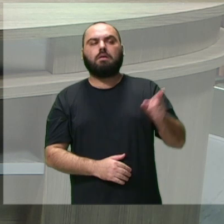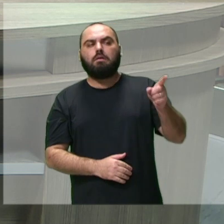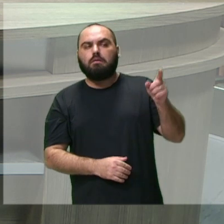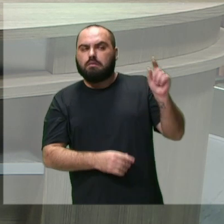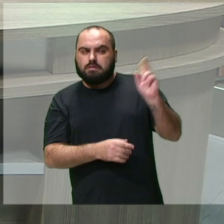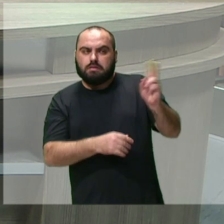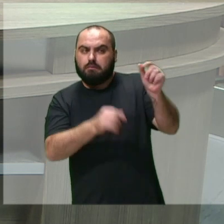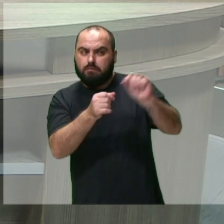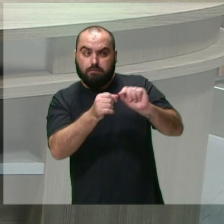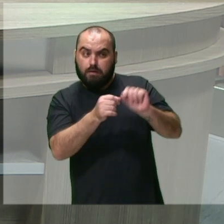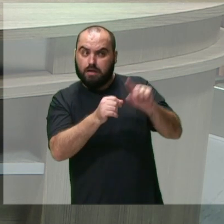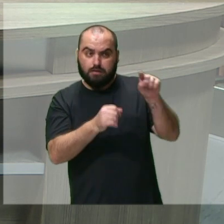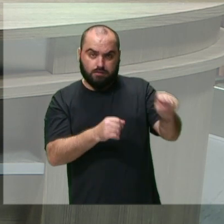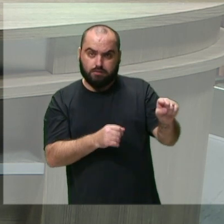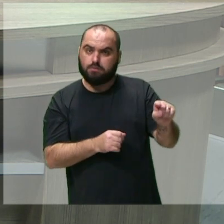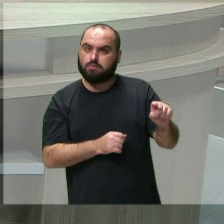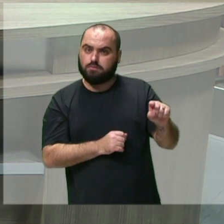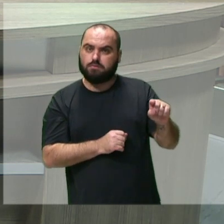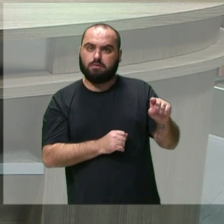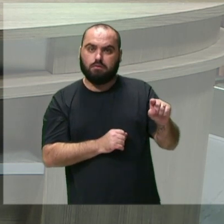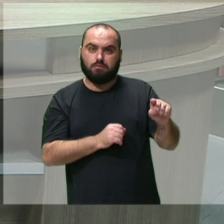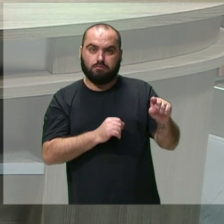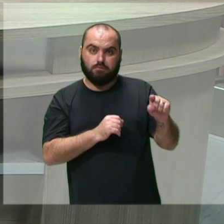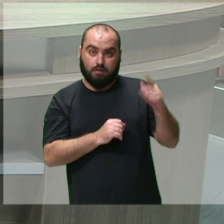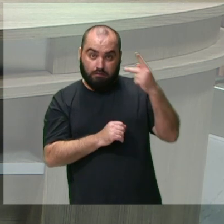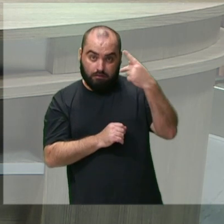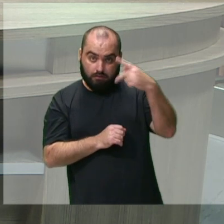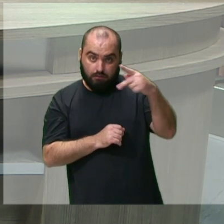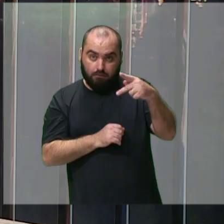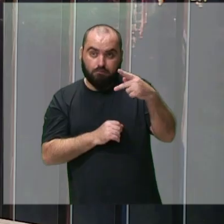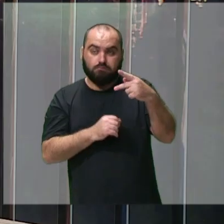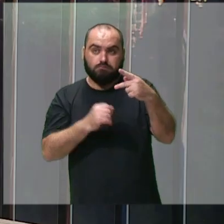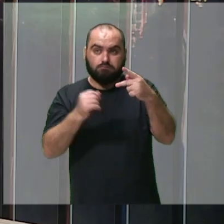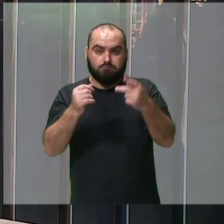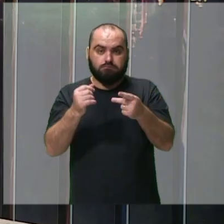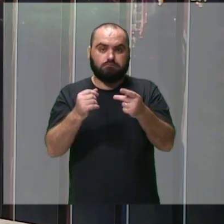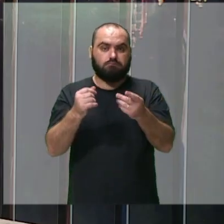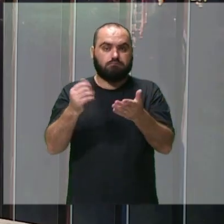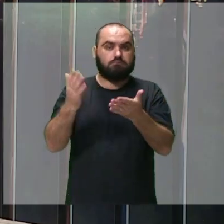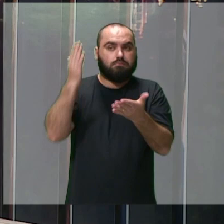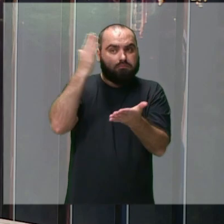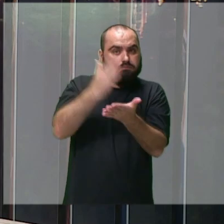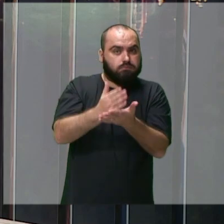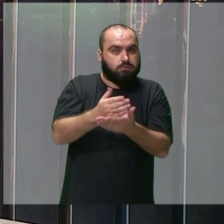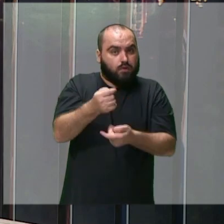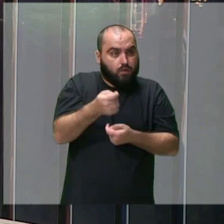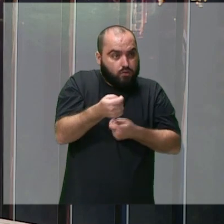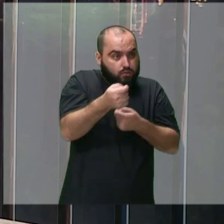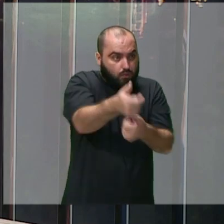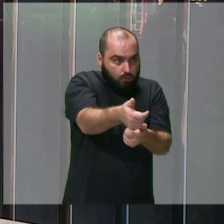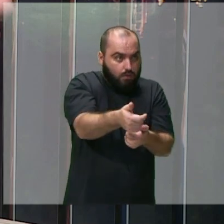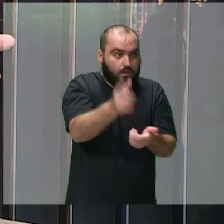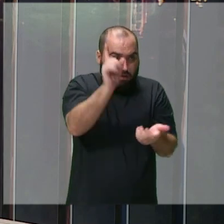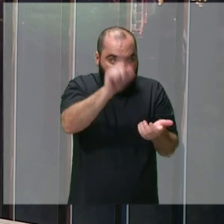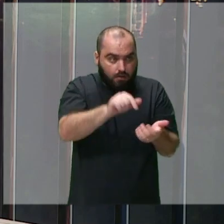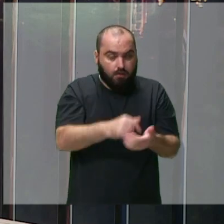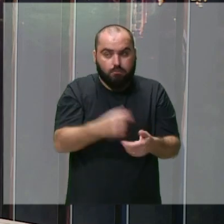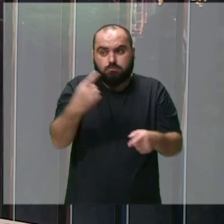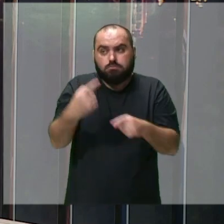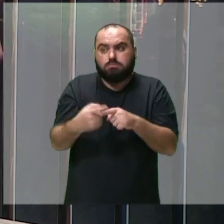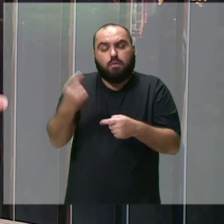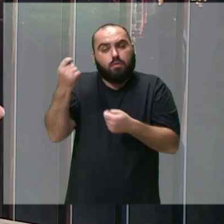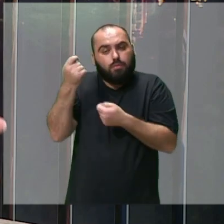uma certa frequência, né? Você pega o teu acervo, você doa uma parte, esse doar,